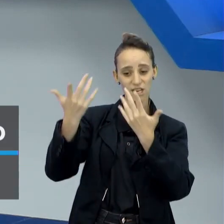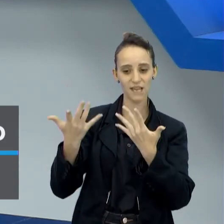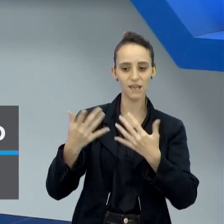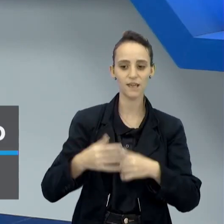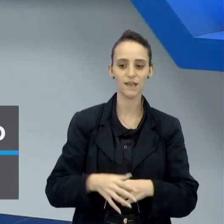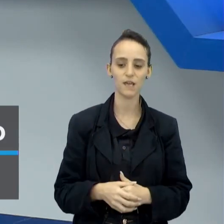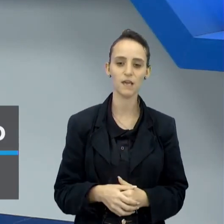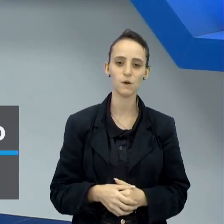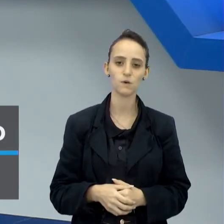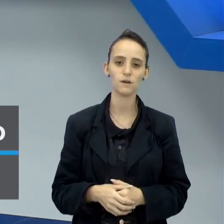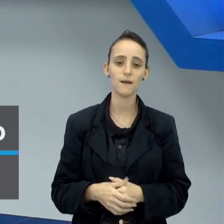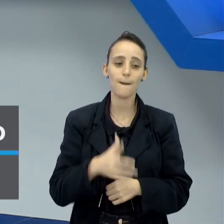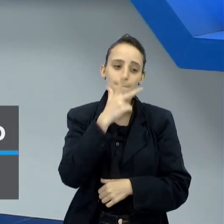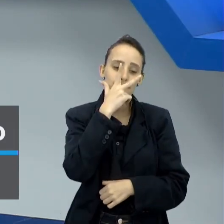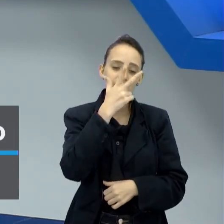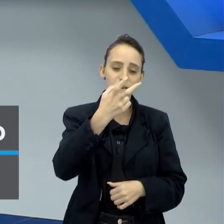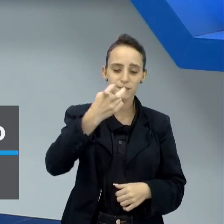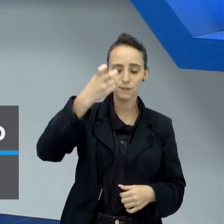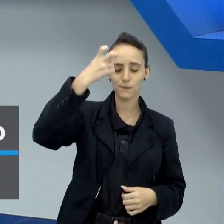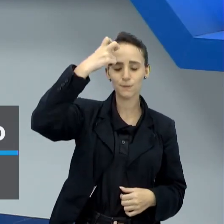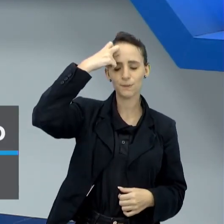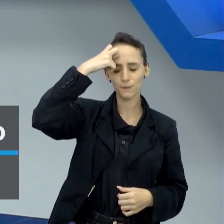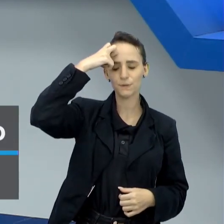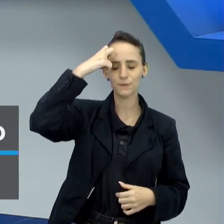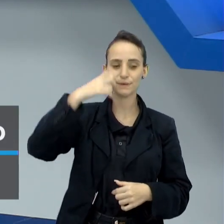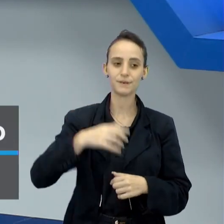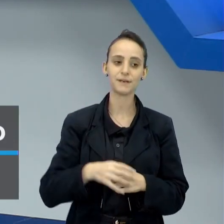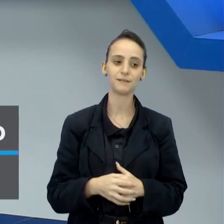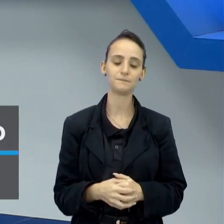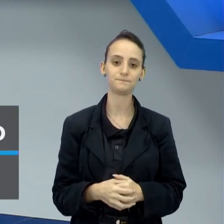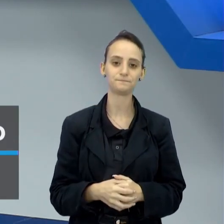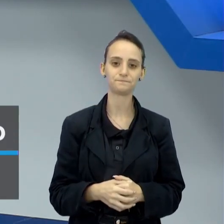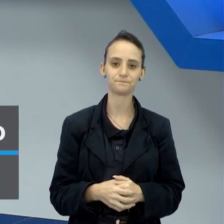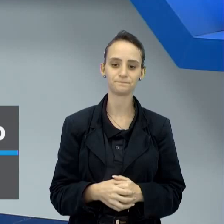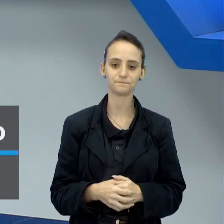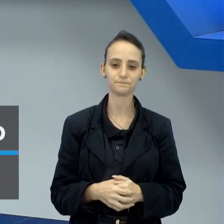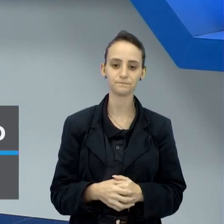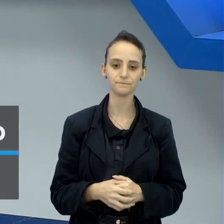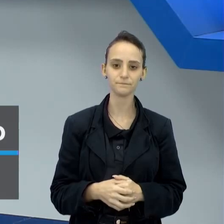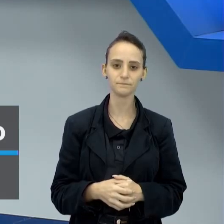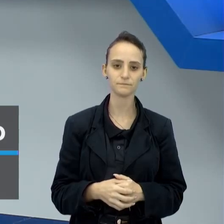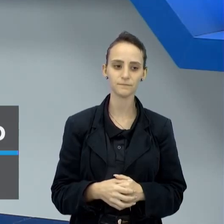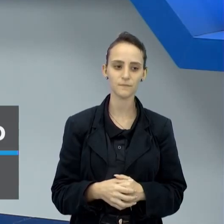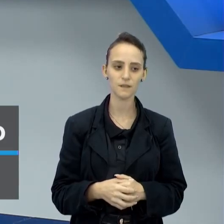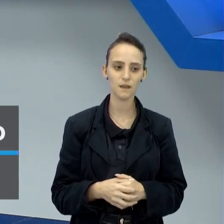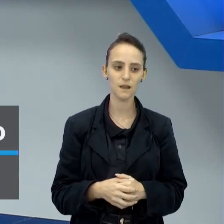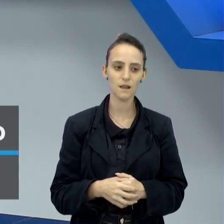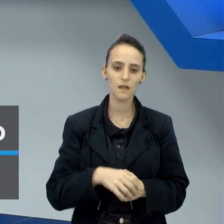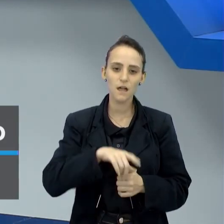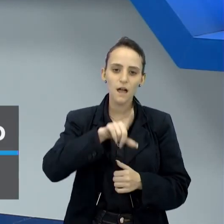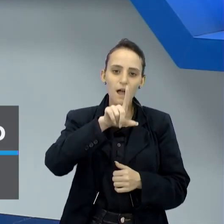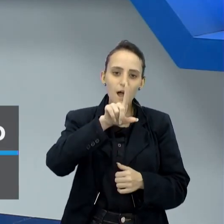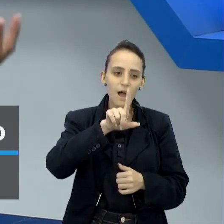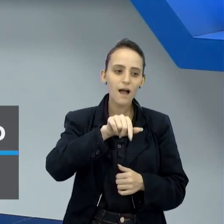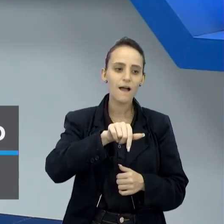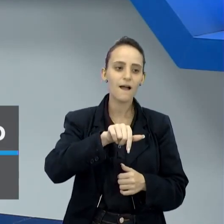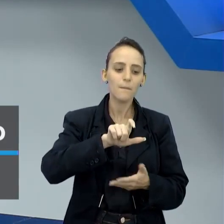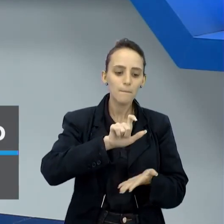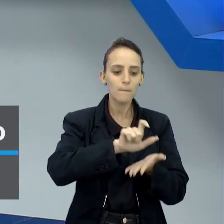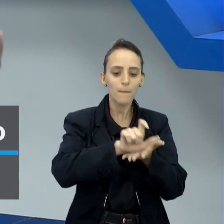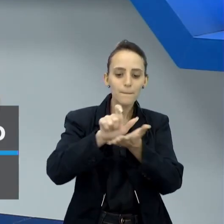fazer com que a cultura ela seja traduzida em mercadoria, a gente